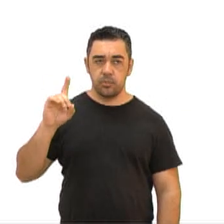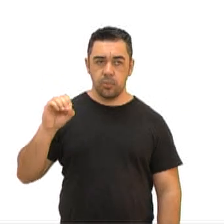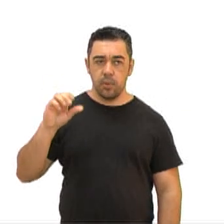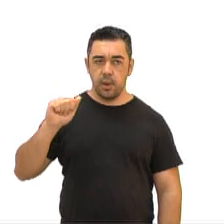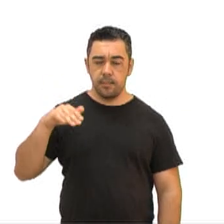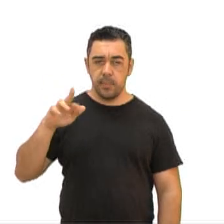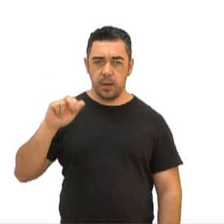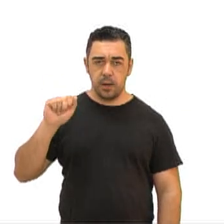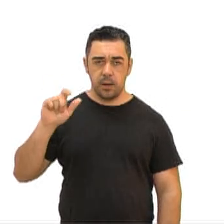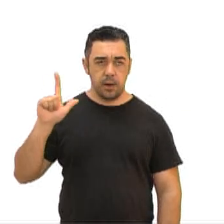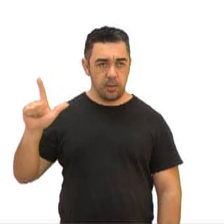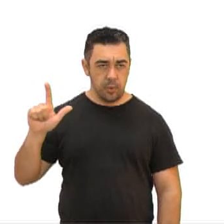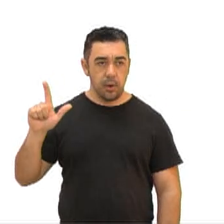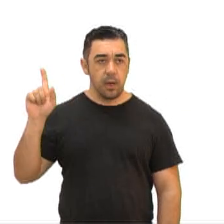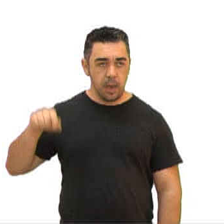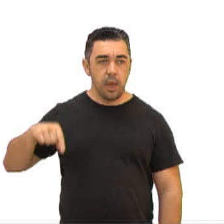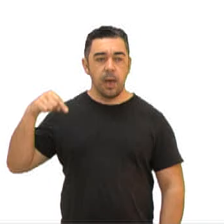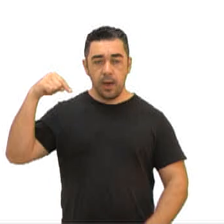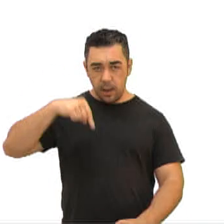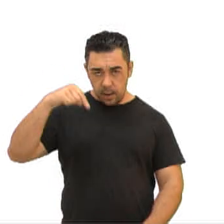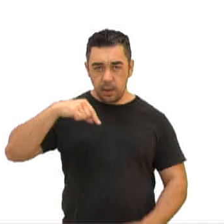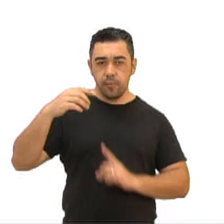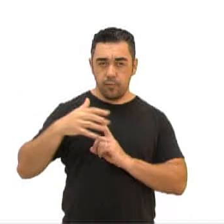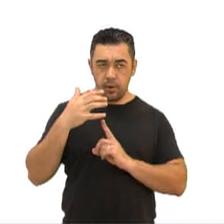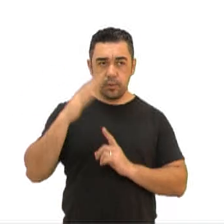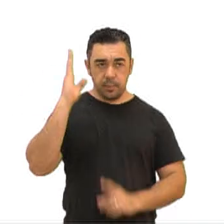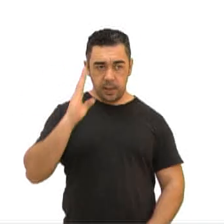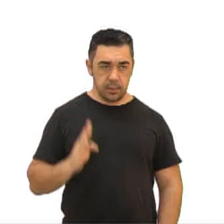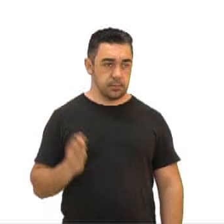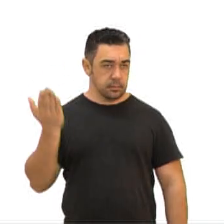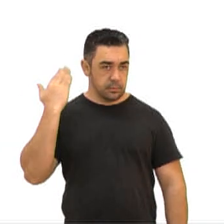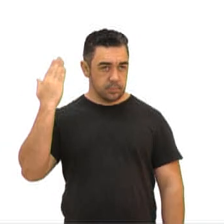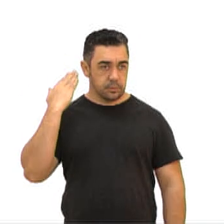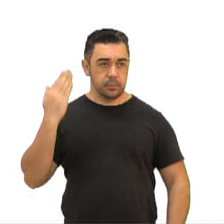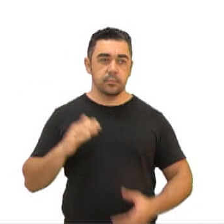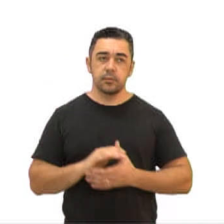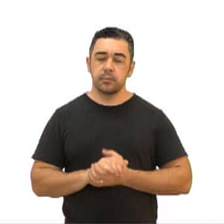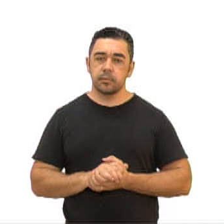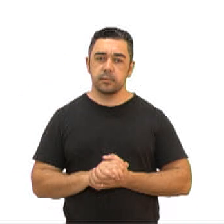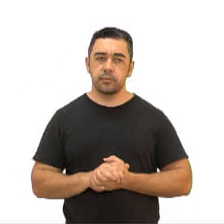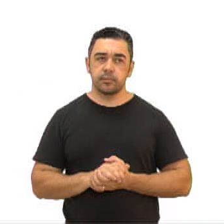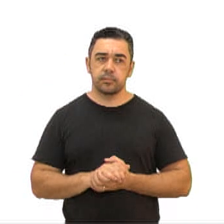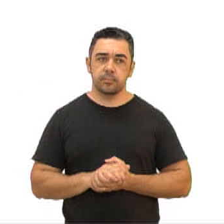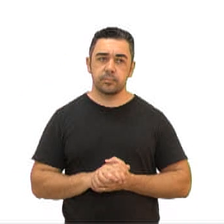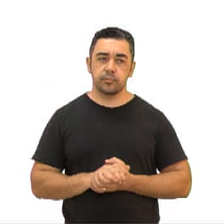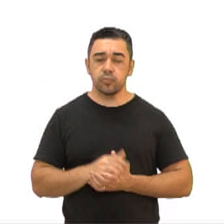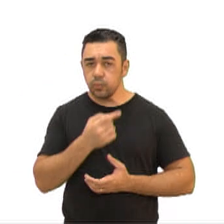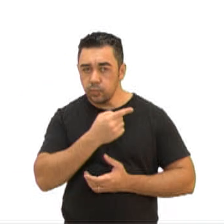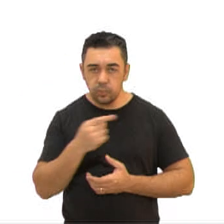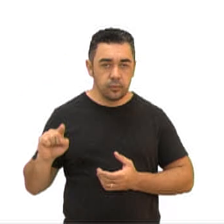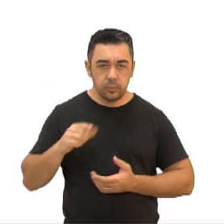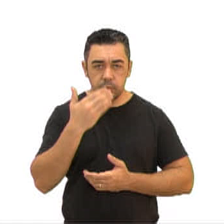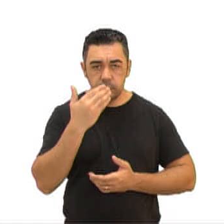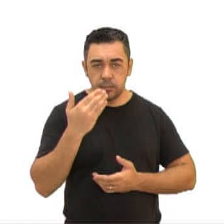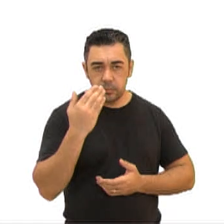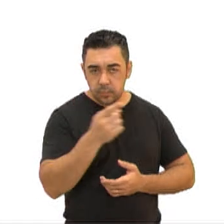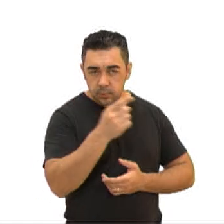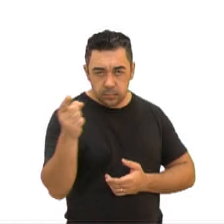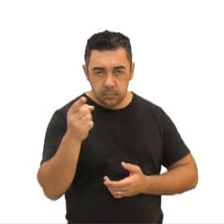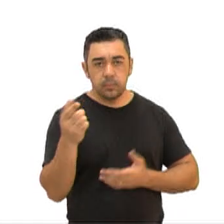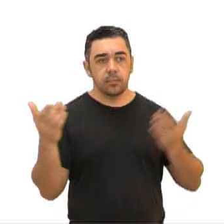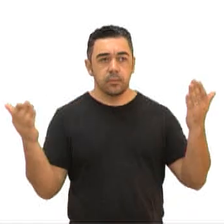cubista, que vai influenciar bastante o Brasil nessa época. Em um último trabalho agora,